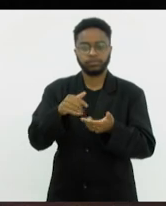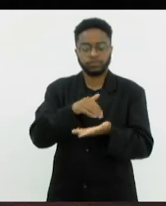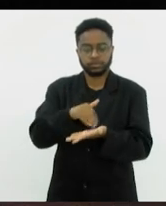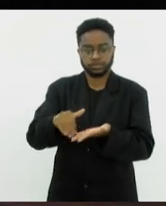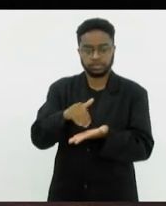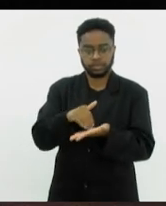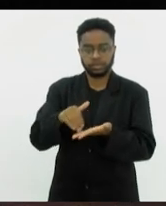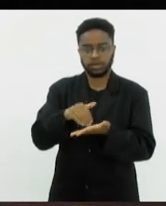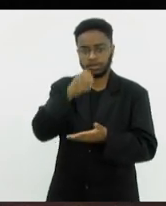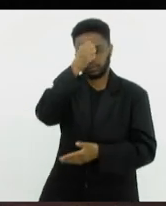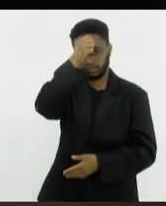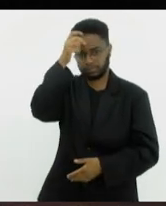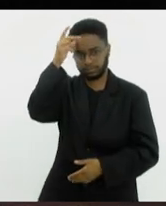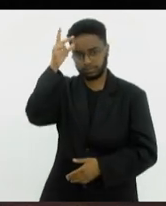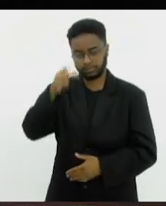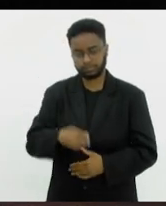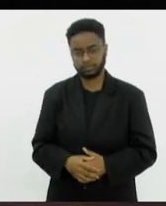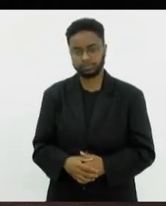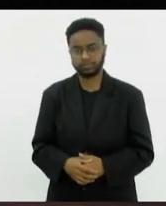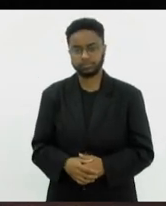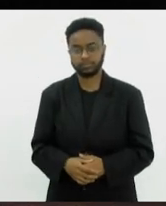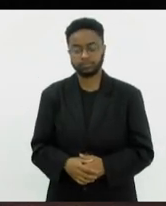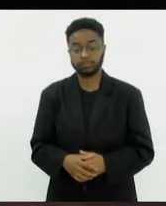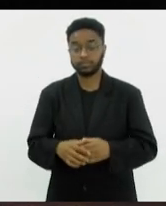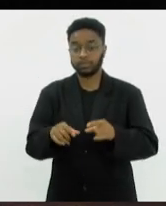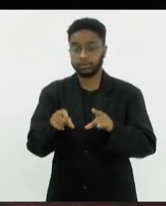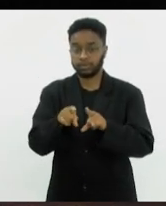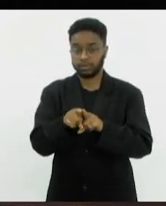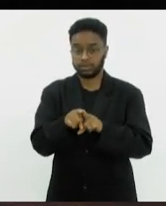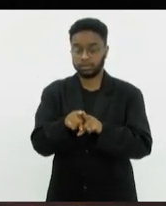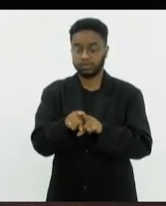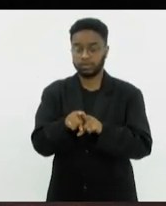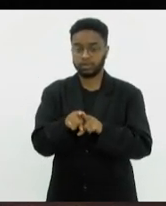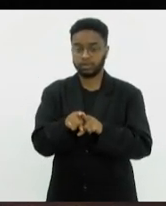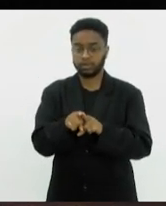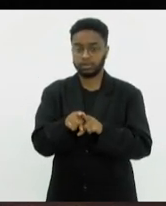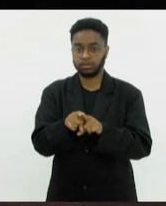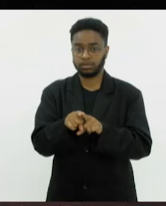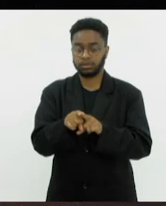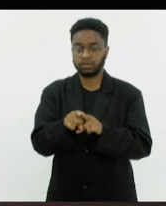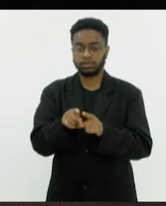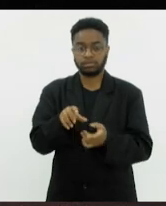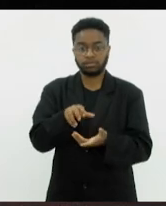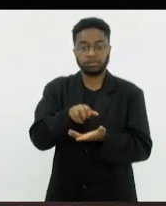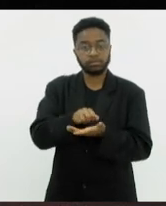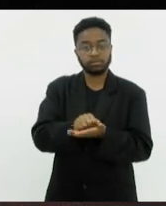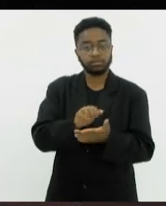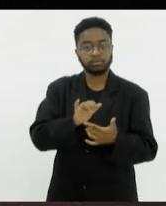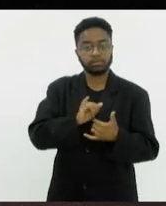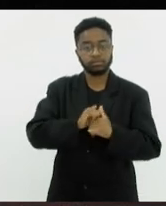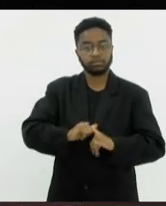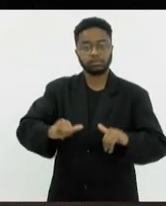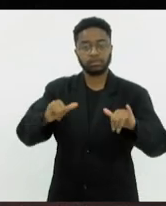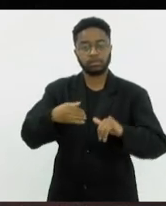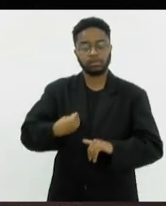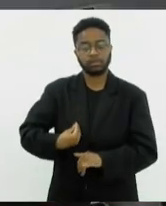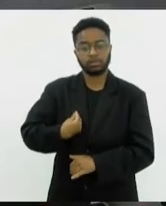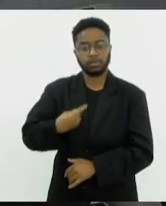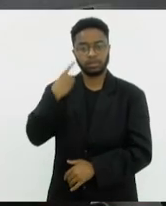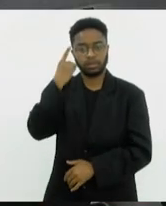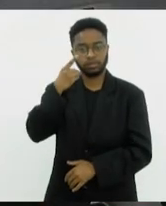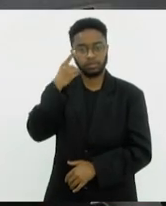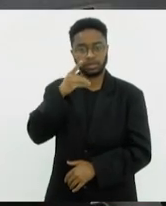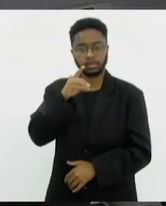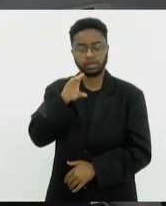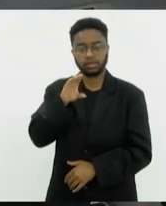secretário municipal. Registrando aqui a presença do deputado